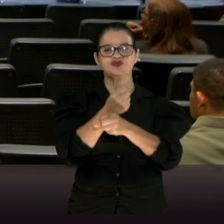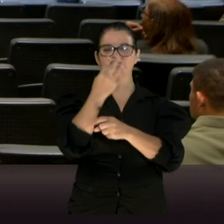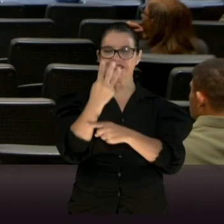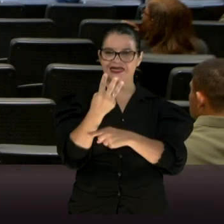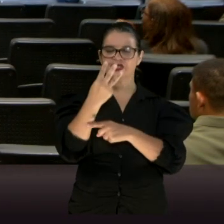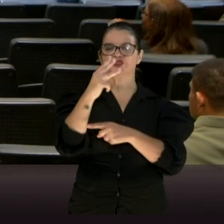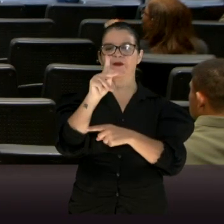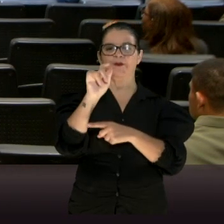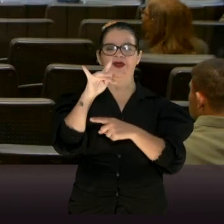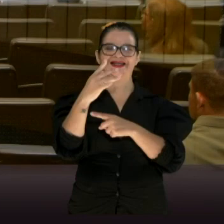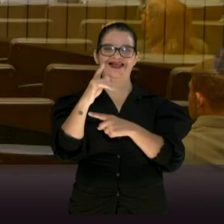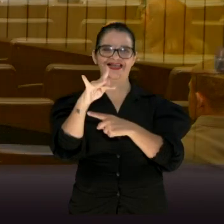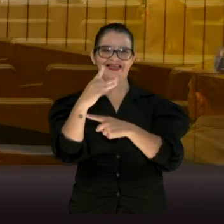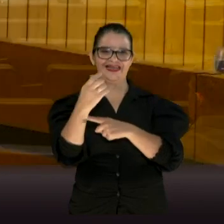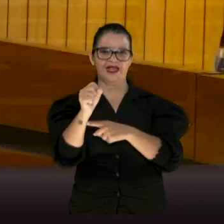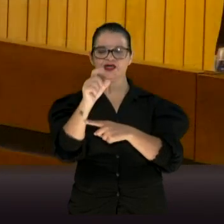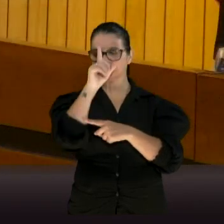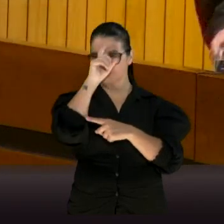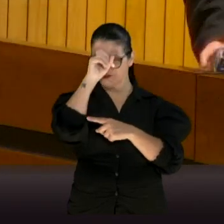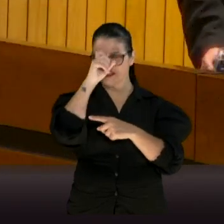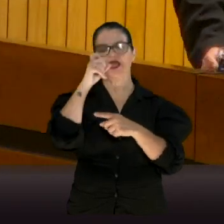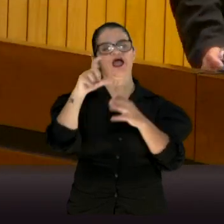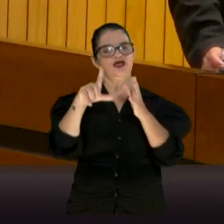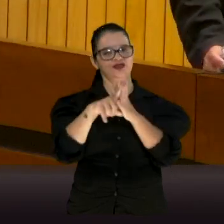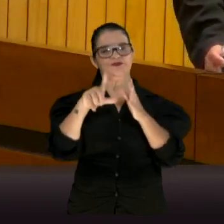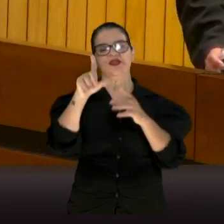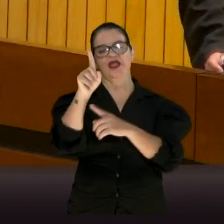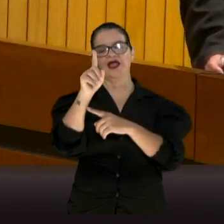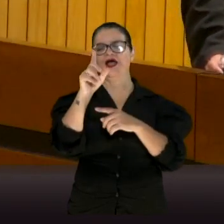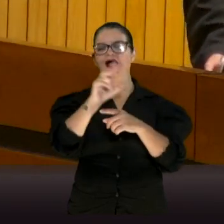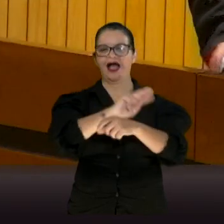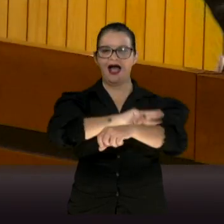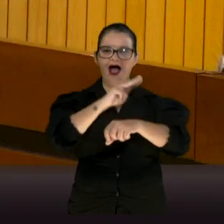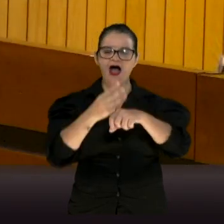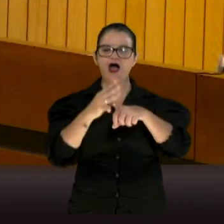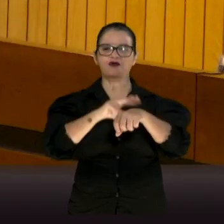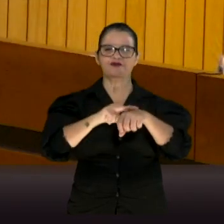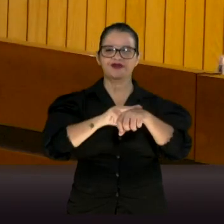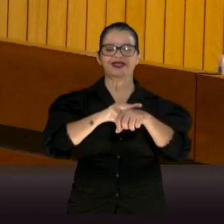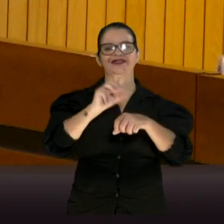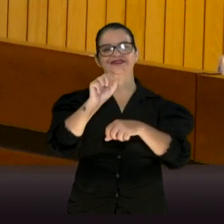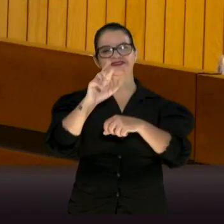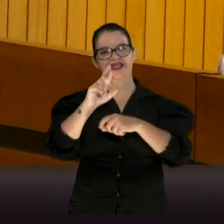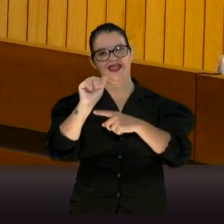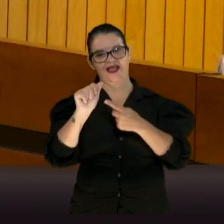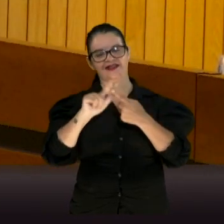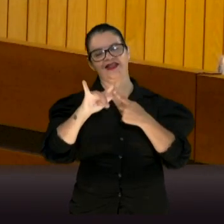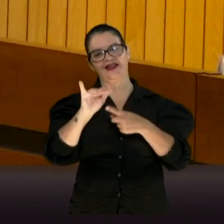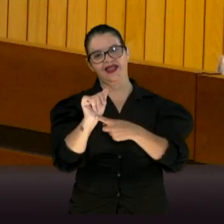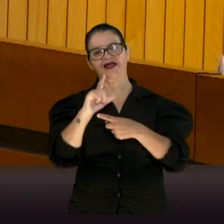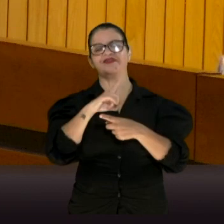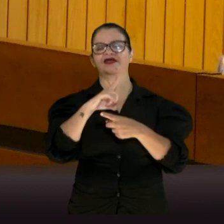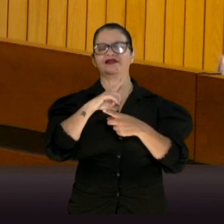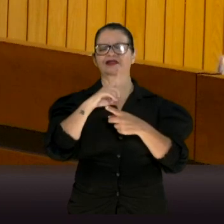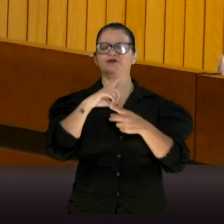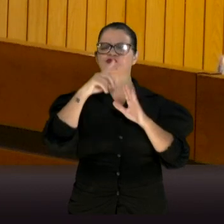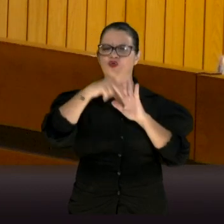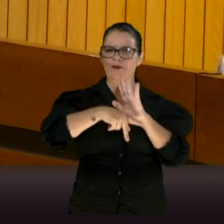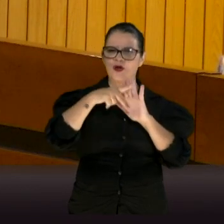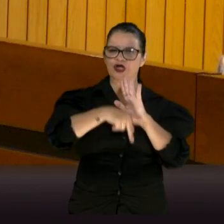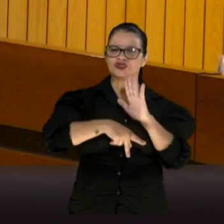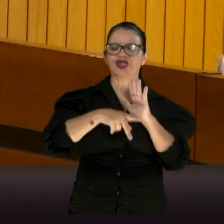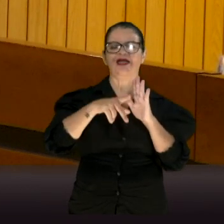em Salgueiro, Arco Verde e Serra Talhada. Nós temos o projeto de lei do